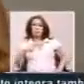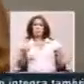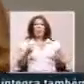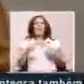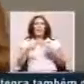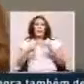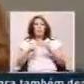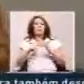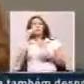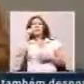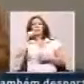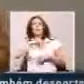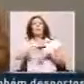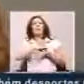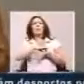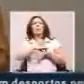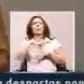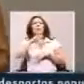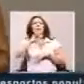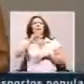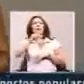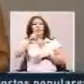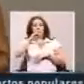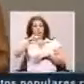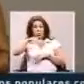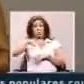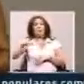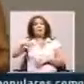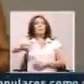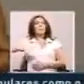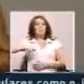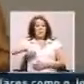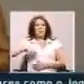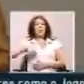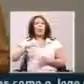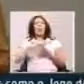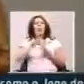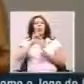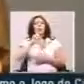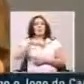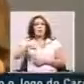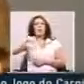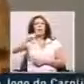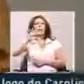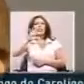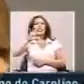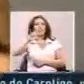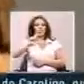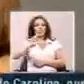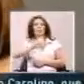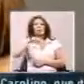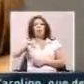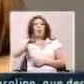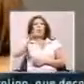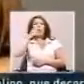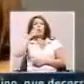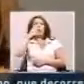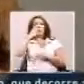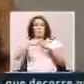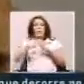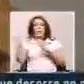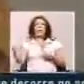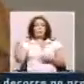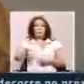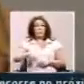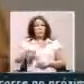o movimento. É Américo Martins, é o Duque, ele é também o Presidente da Comissão de Praxes, mas só há 1:30 do dia de hoje é que resolveu dizer, depois de ter confirmado a